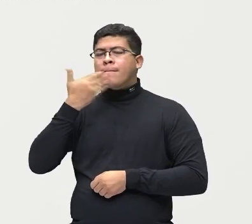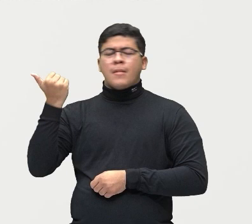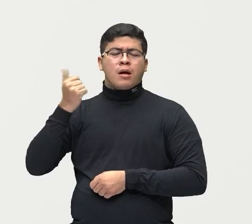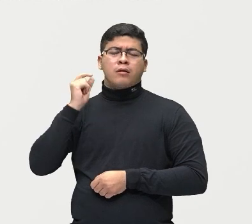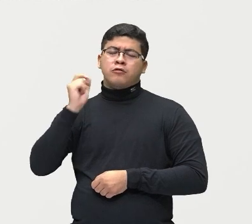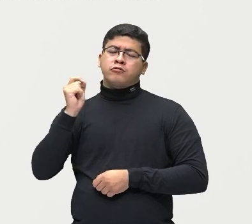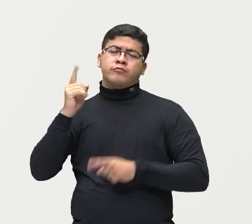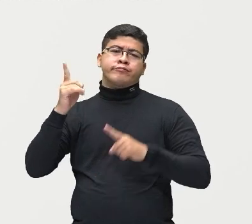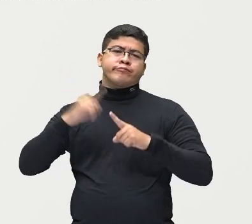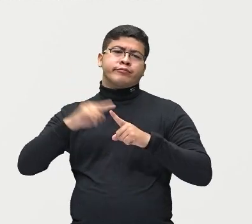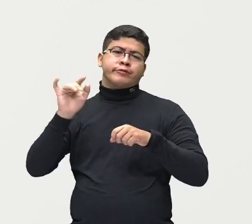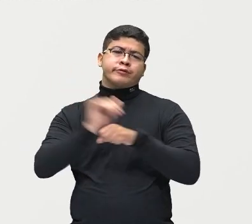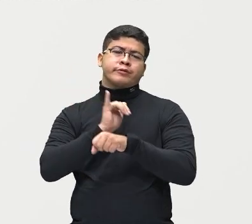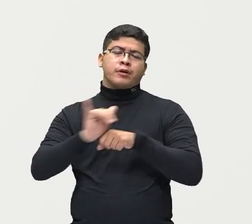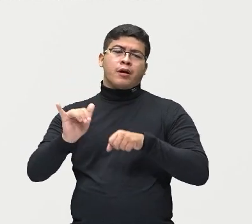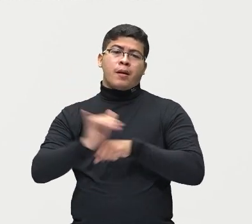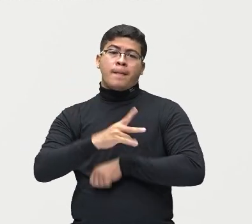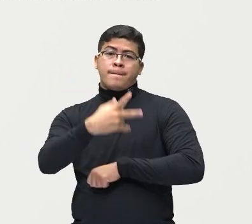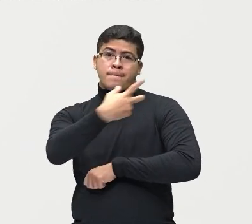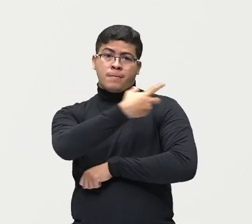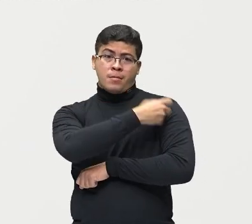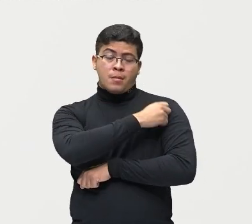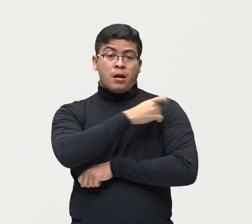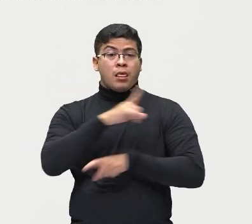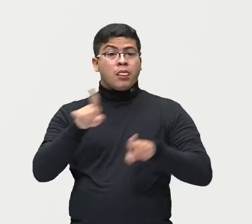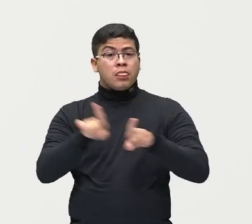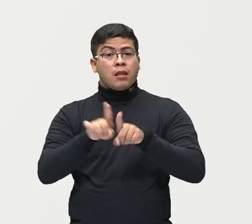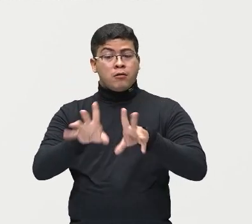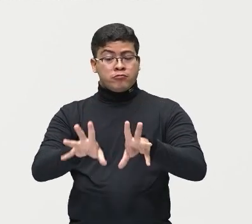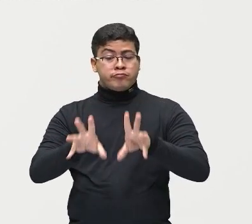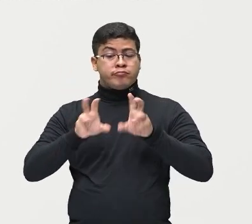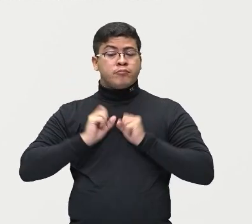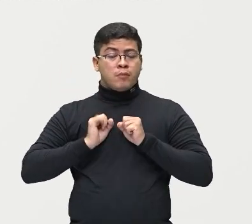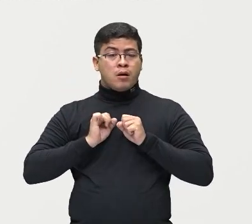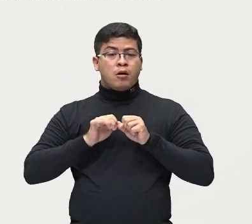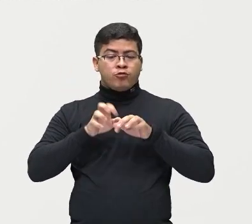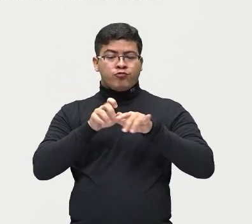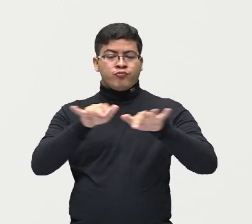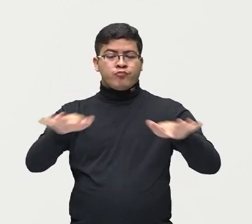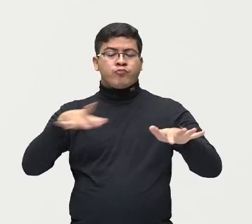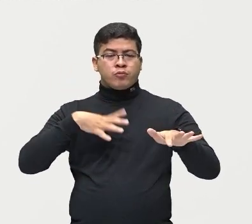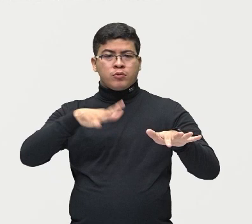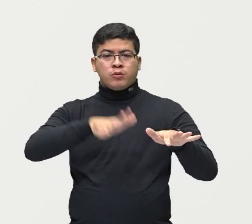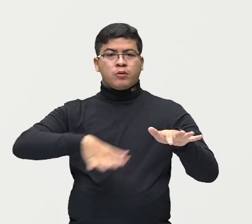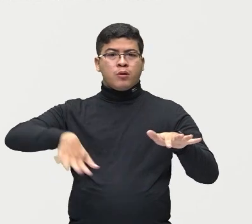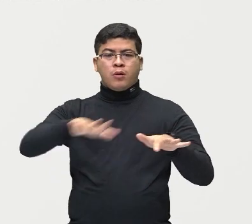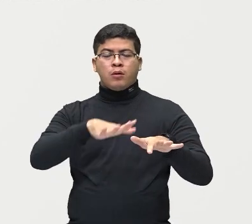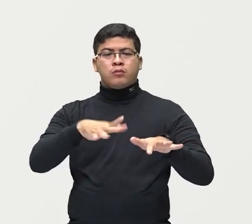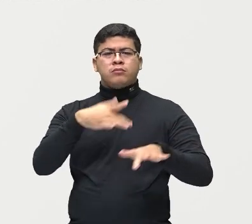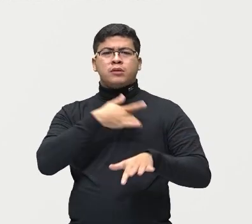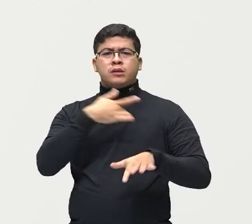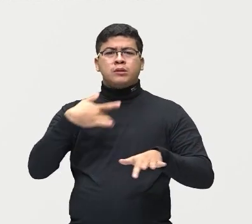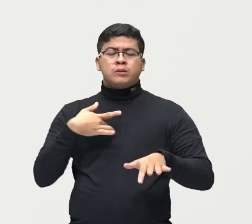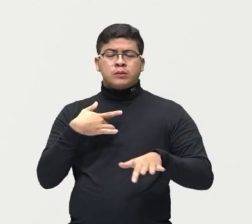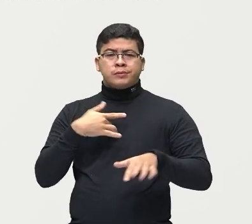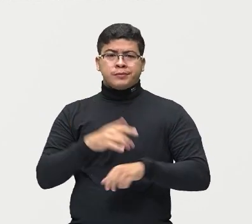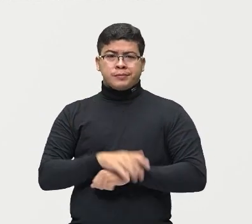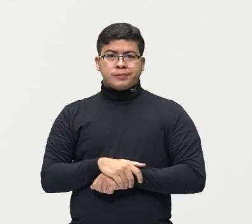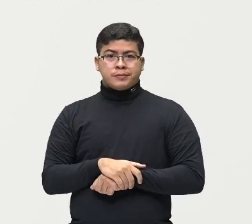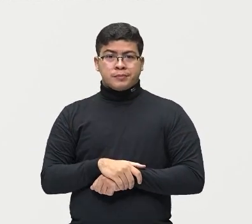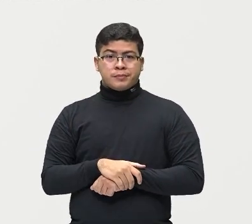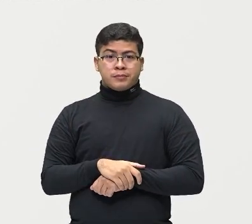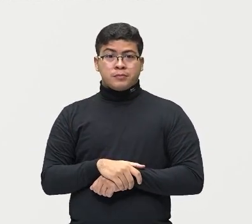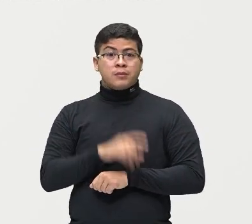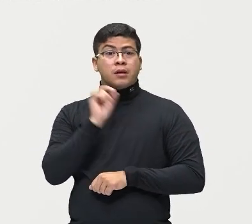erradicar doenças e conter a propagação de micro-organismos nocivos à saúde. Quem